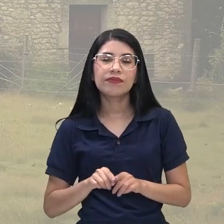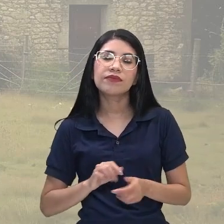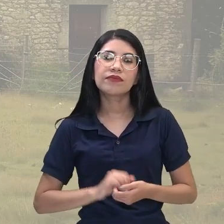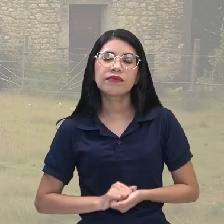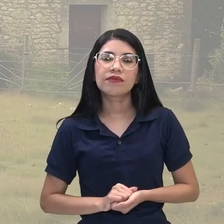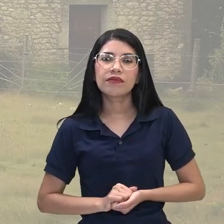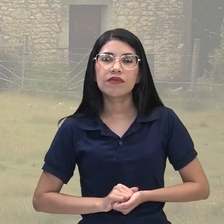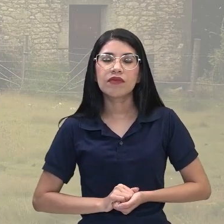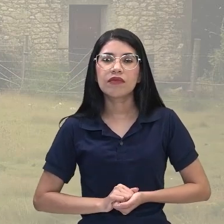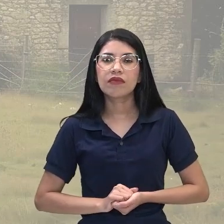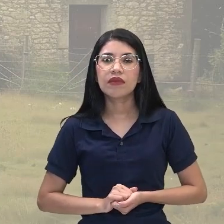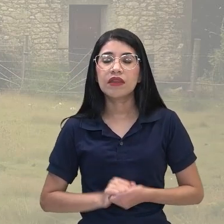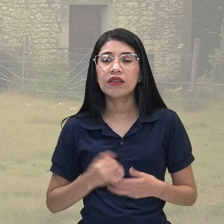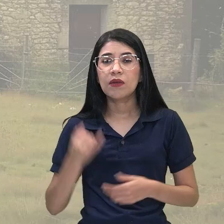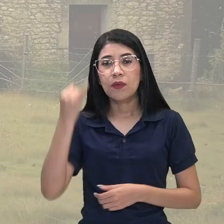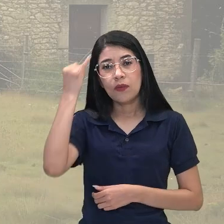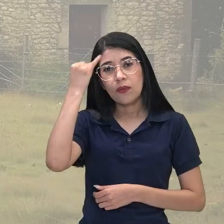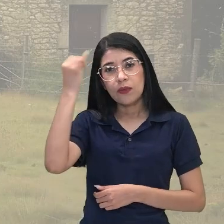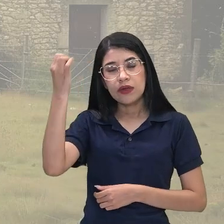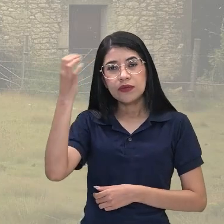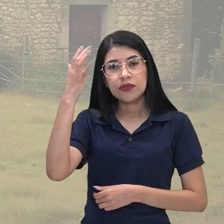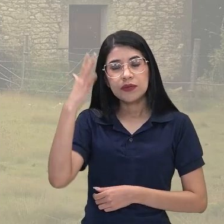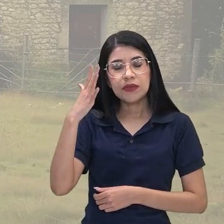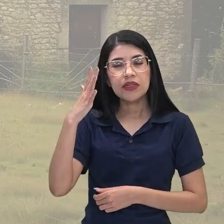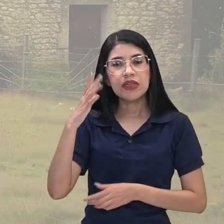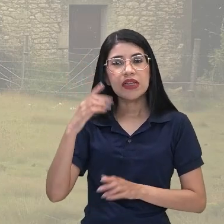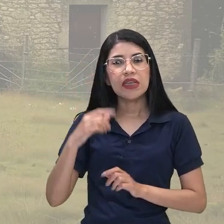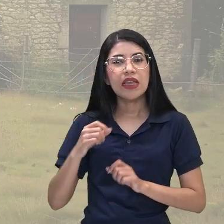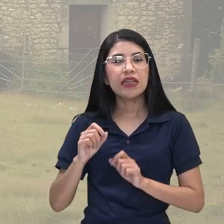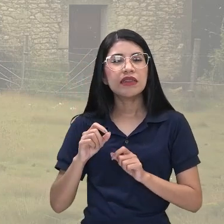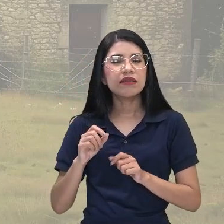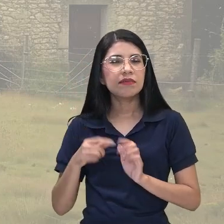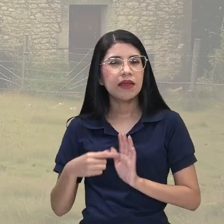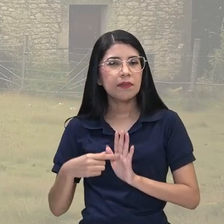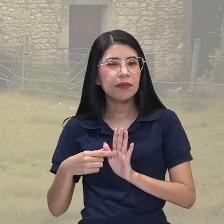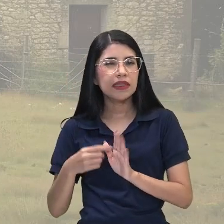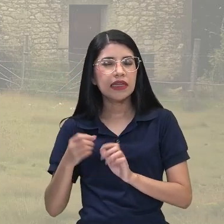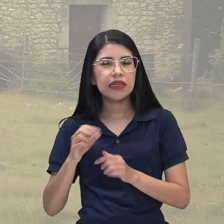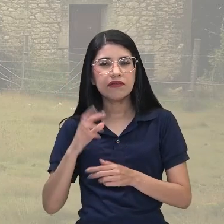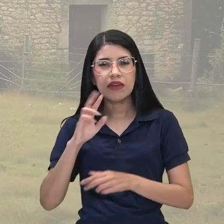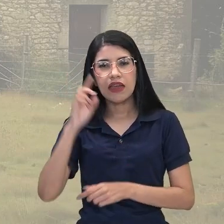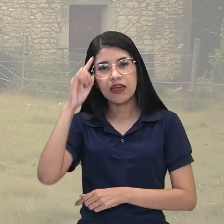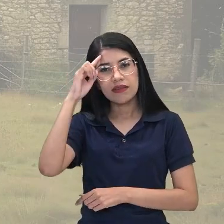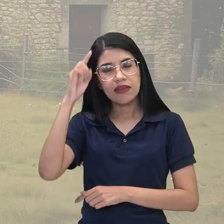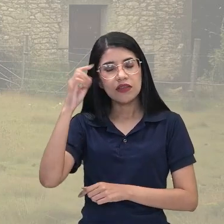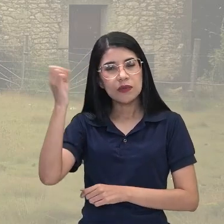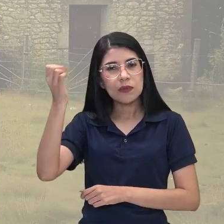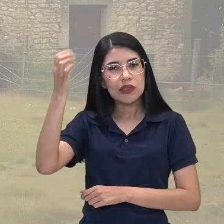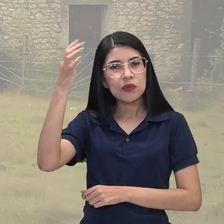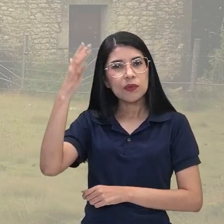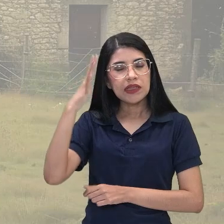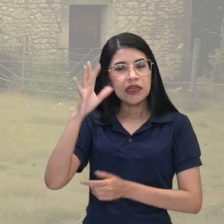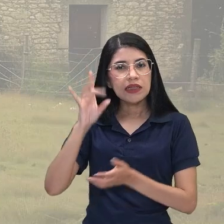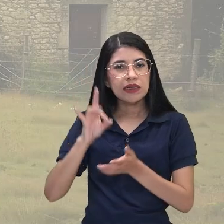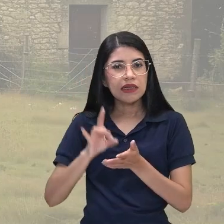o iluminismo, ele veio mesmo para iluminar, né? É um